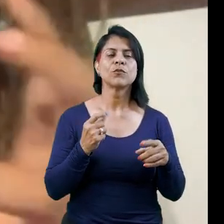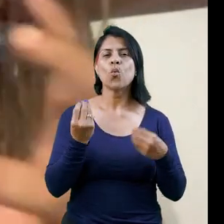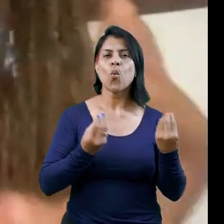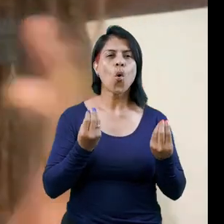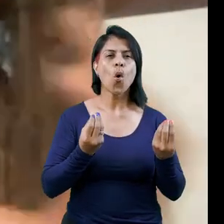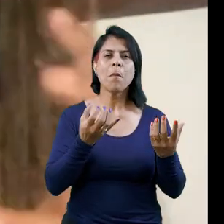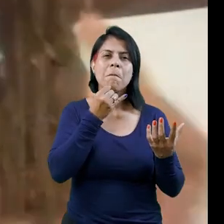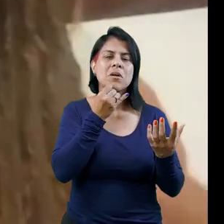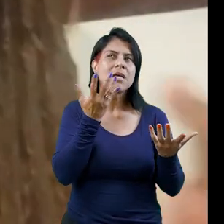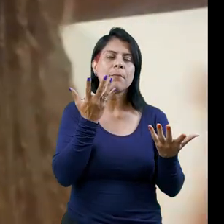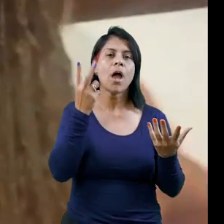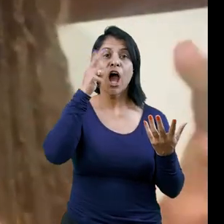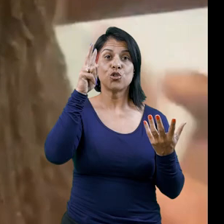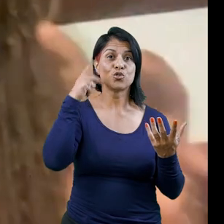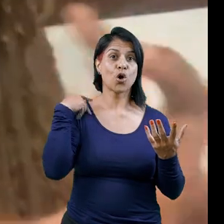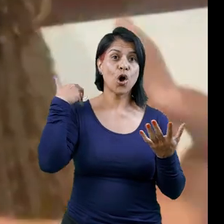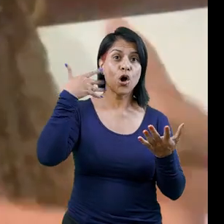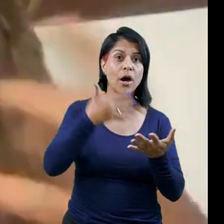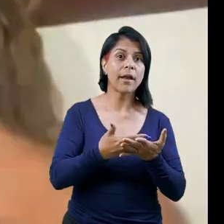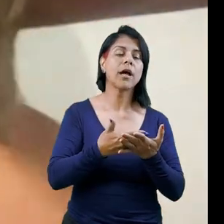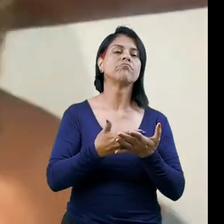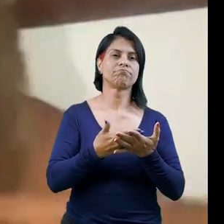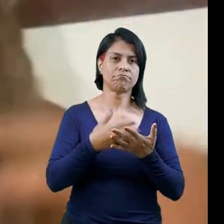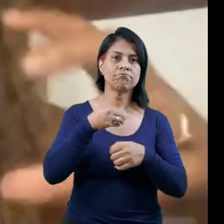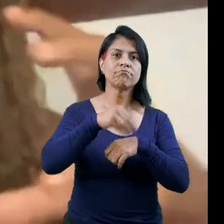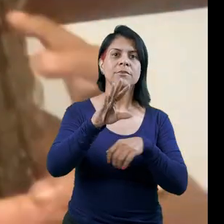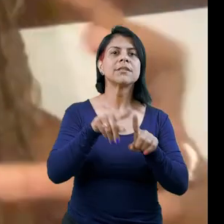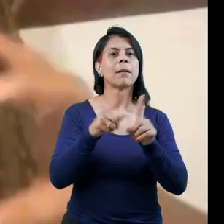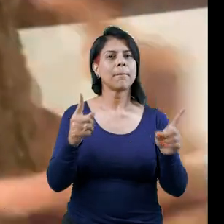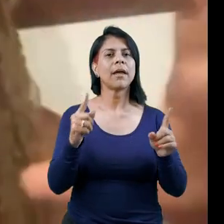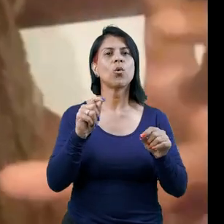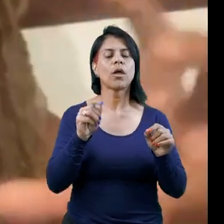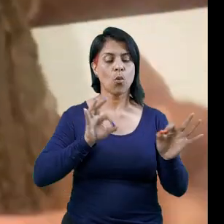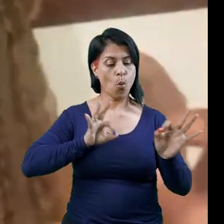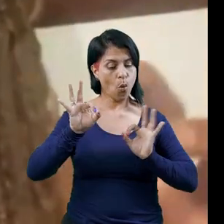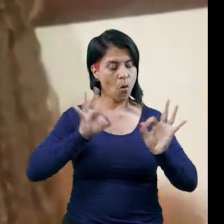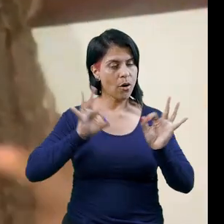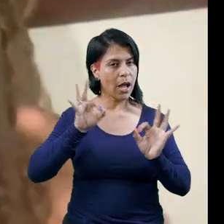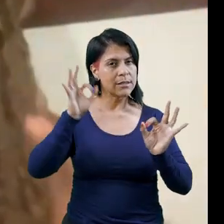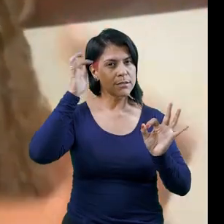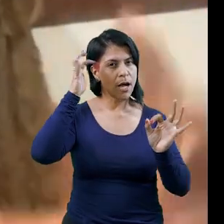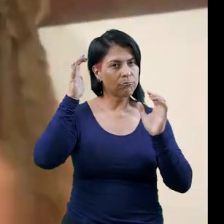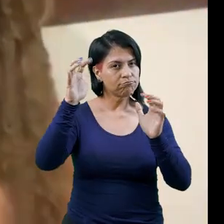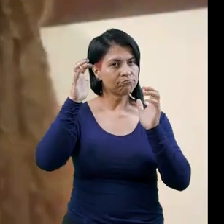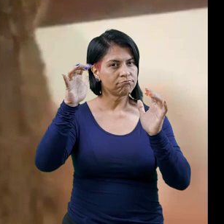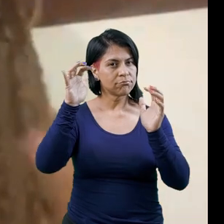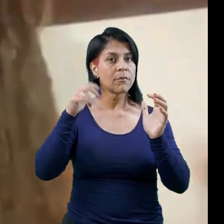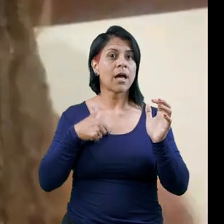porque é isso, a história, a branquitude, ela começa a organizar, a